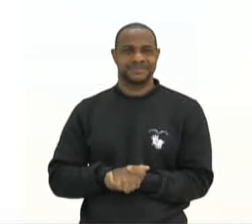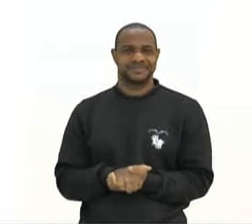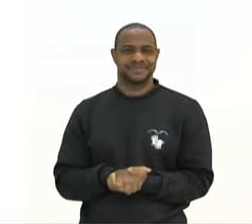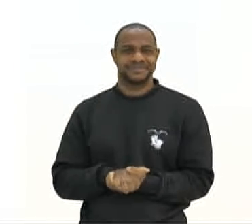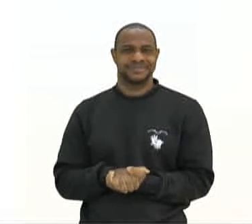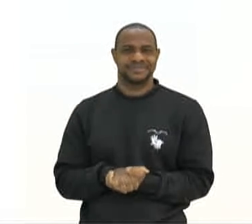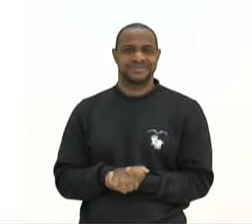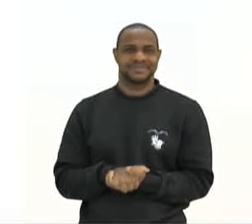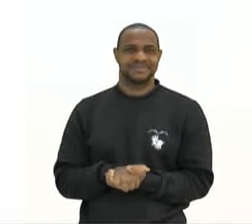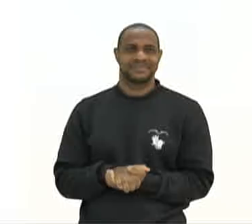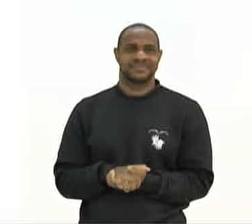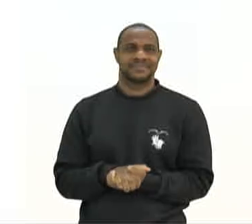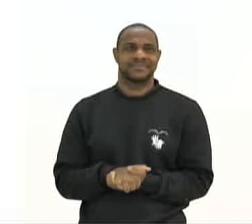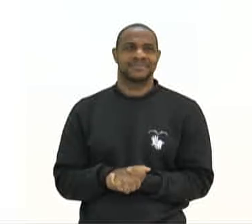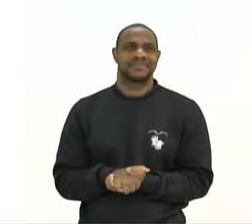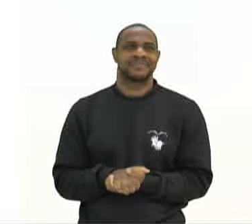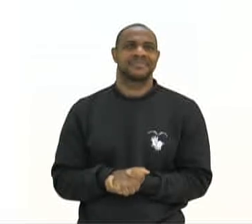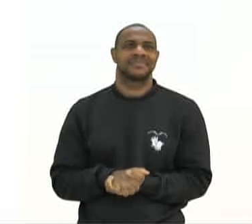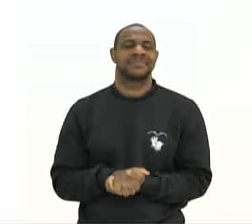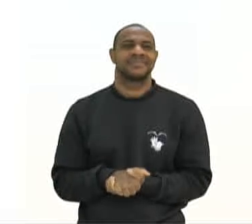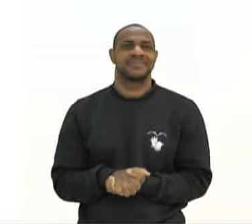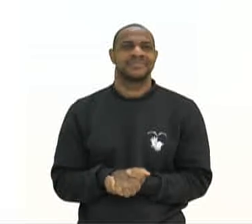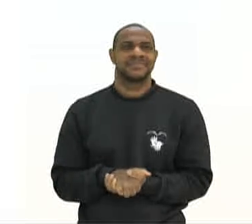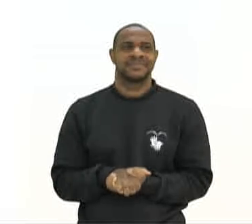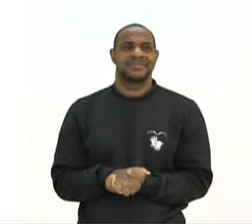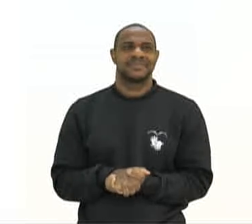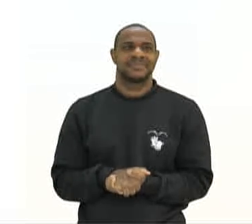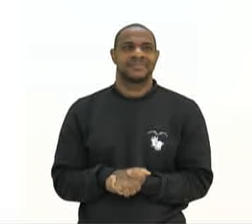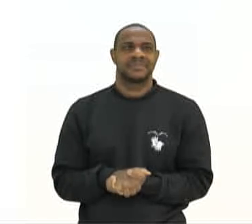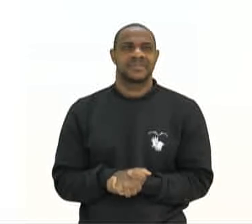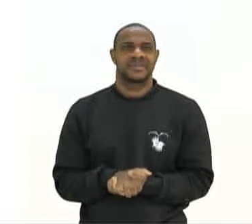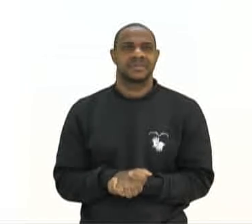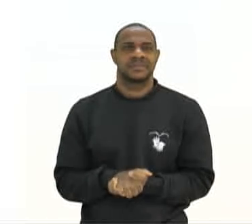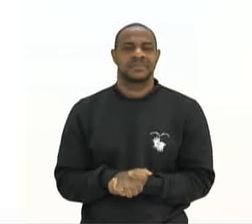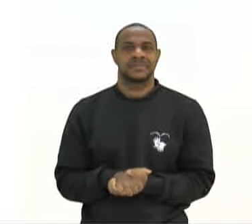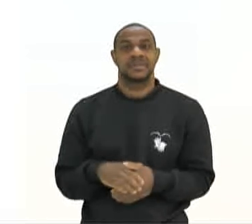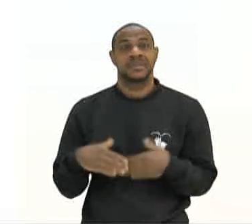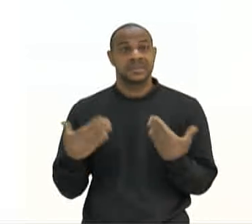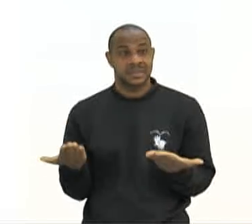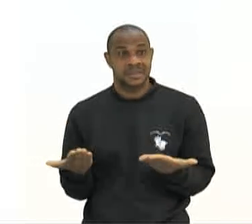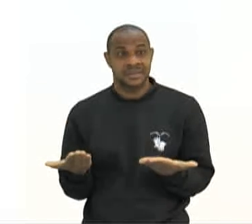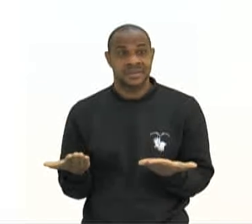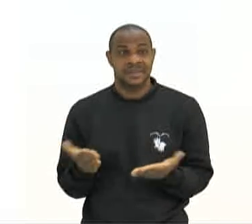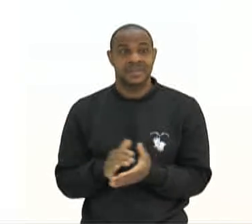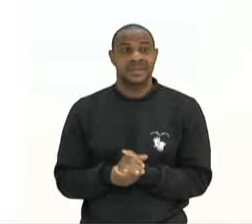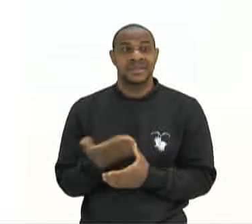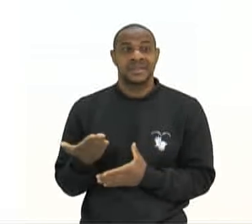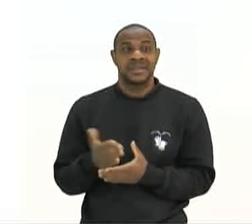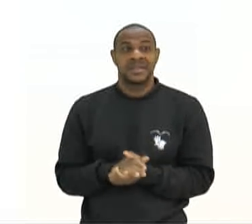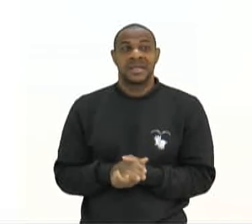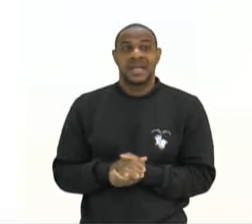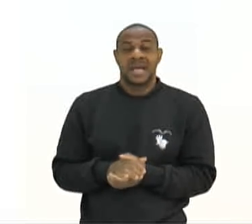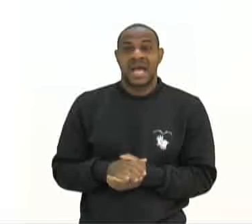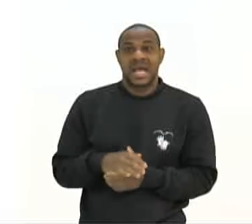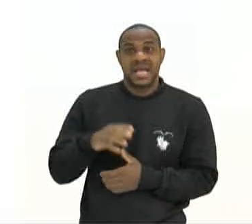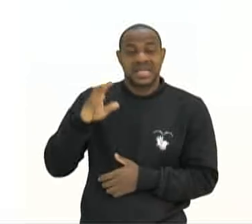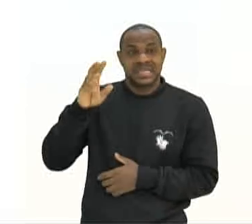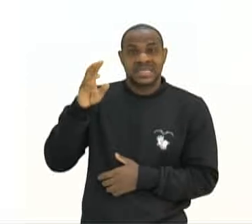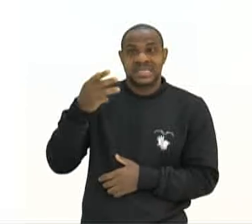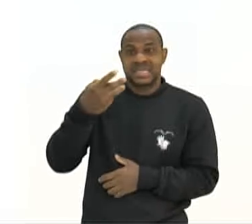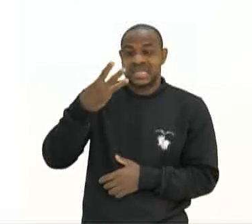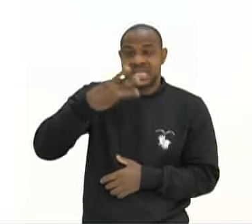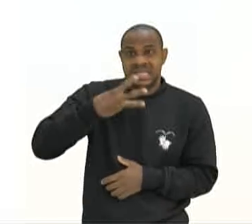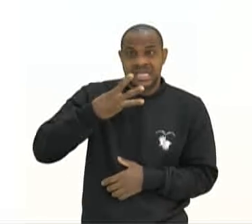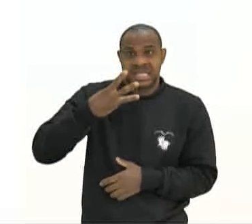of Martin Luther King Jr. Então vamos dizer assim que a terceira segunda-feira de